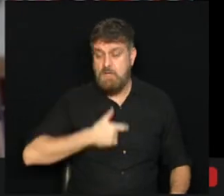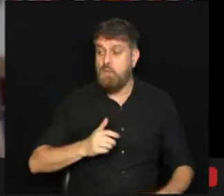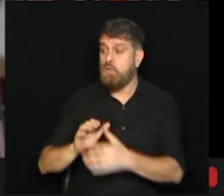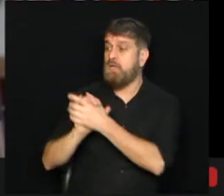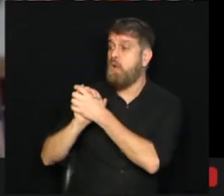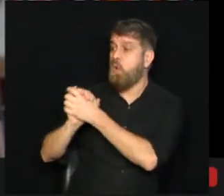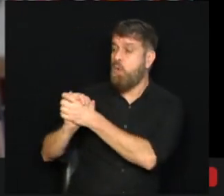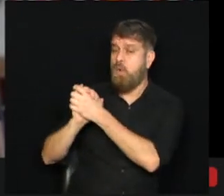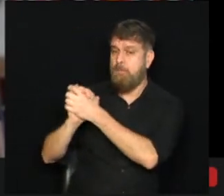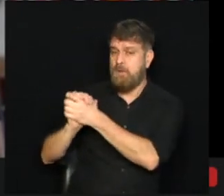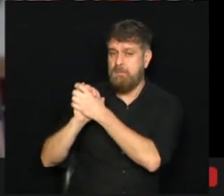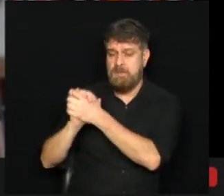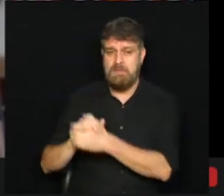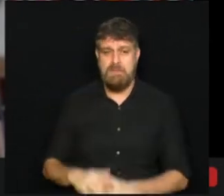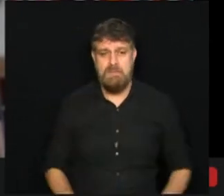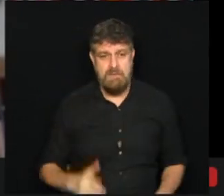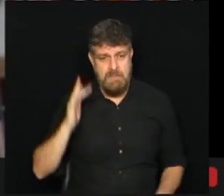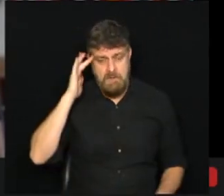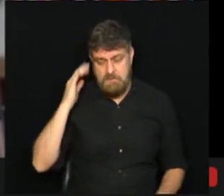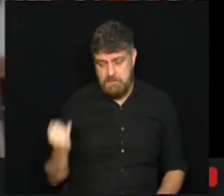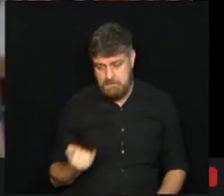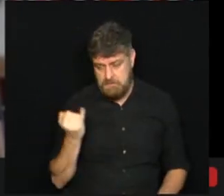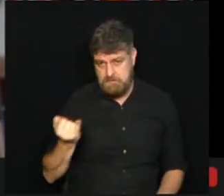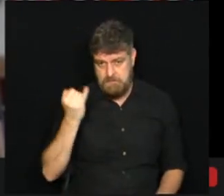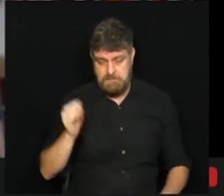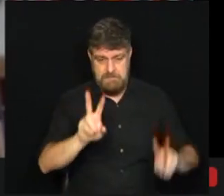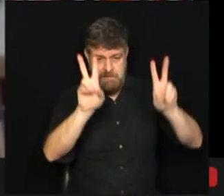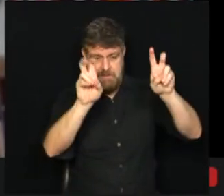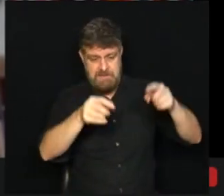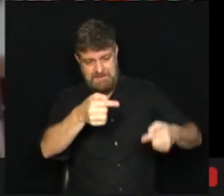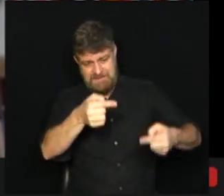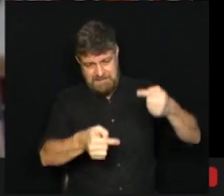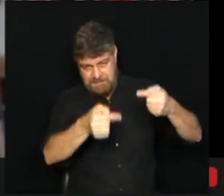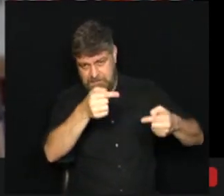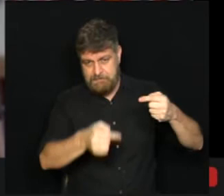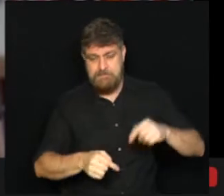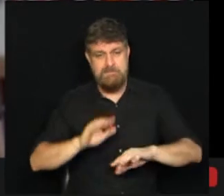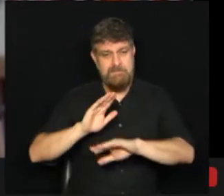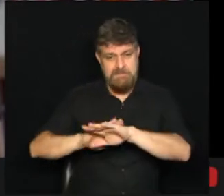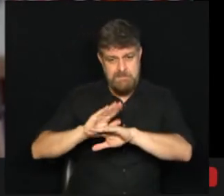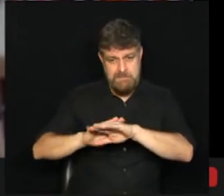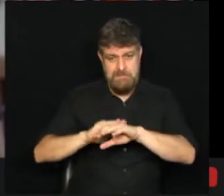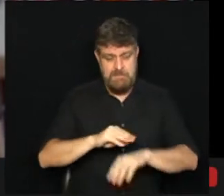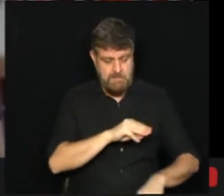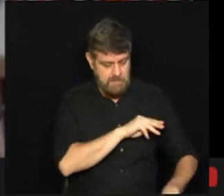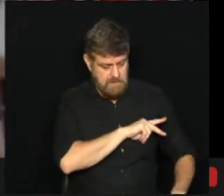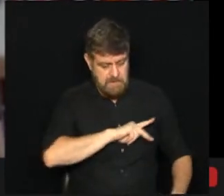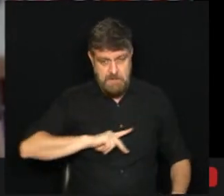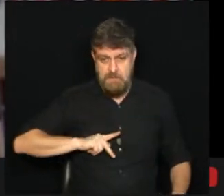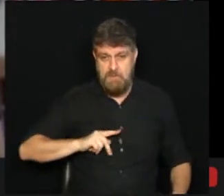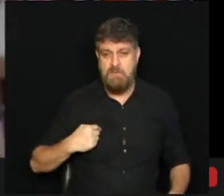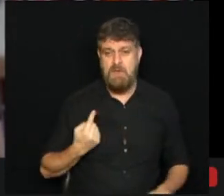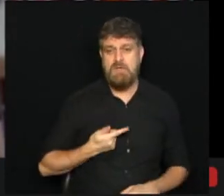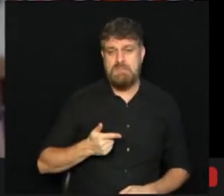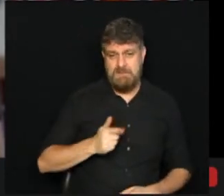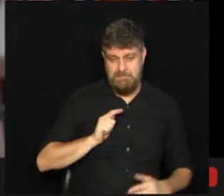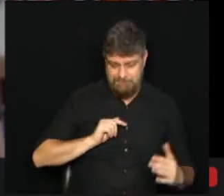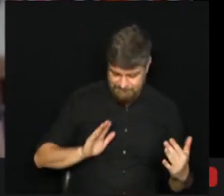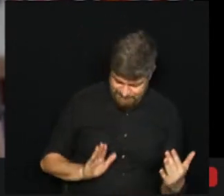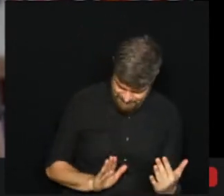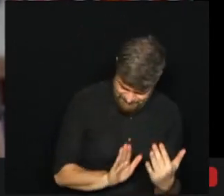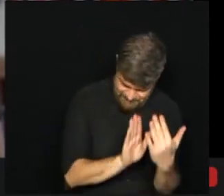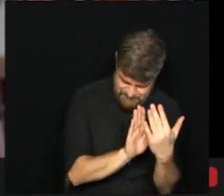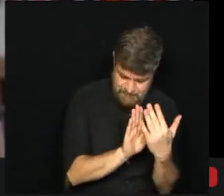cumprimentos e acho importante a gente fazer essa temática, acho importante essa iniciativa do Ministério Público. Nós temos enfrentado isso